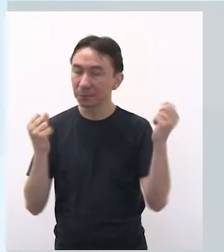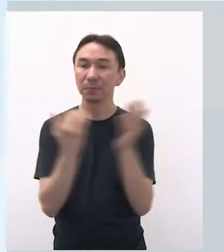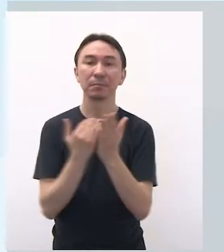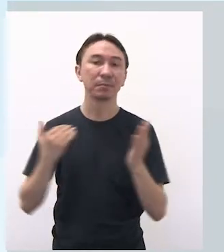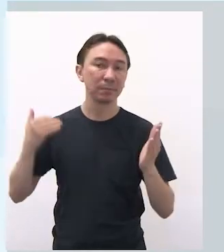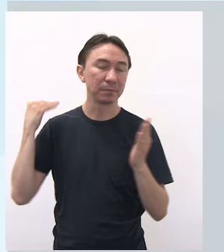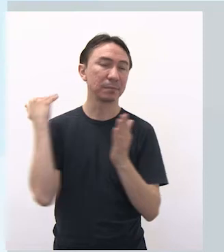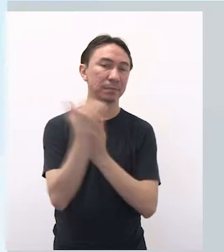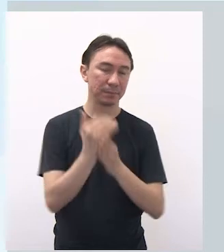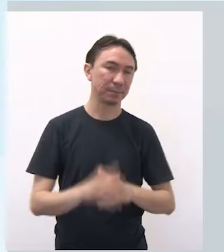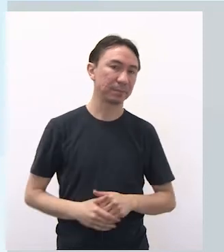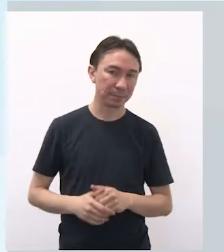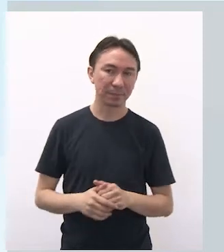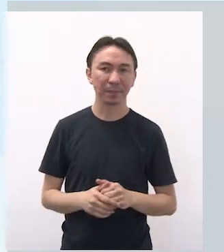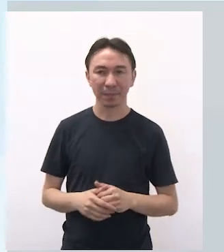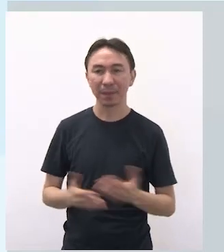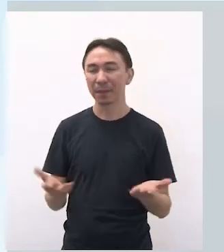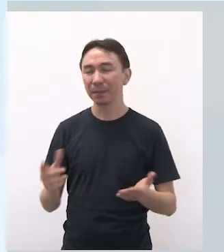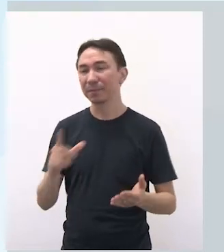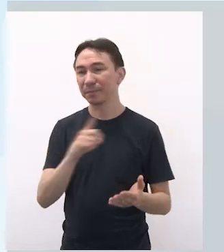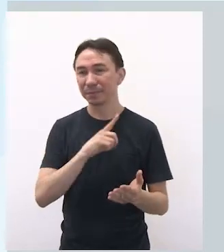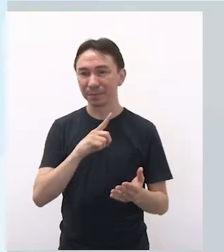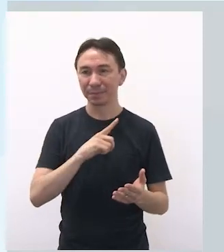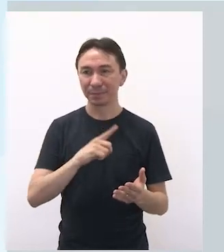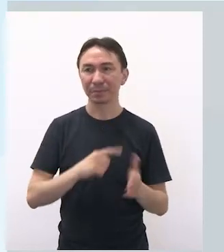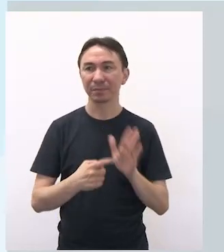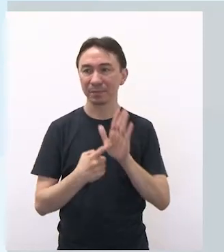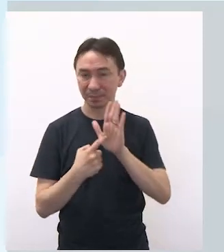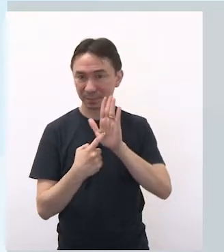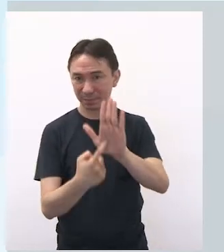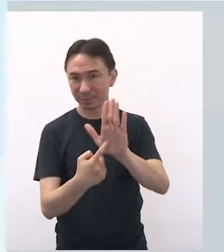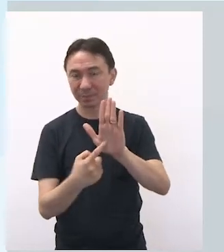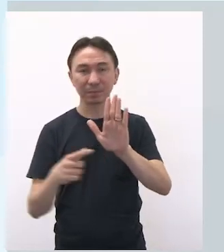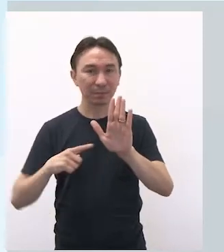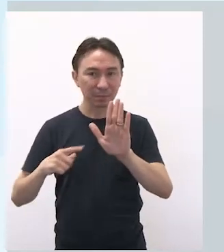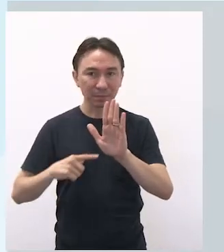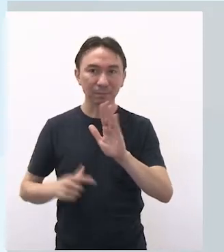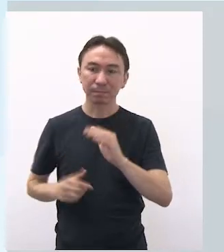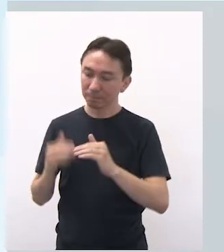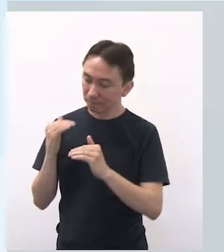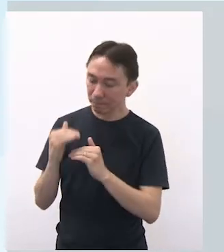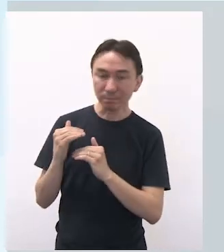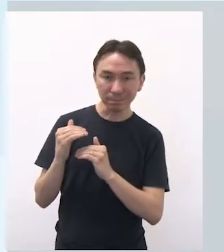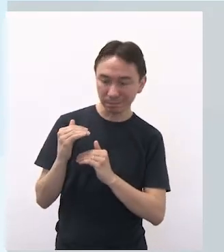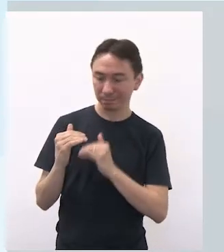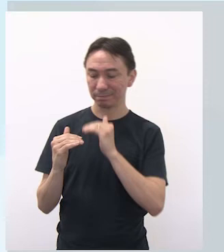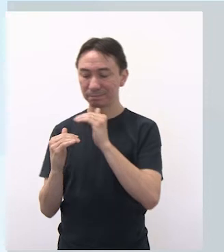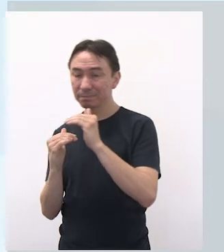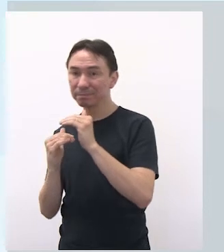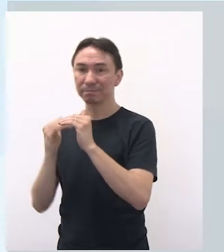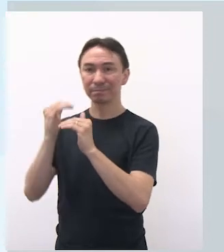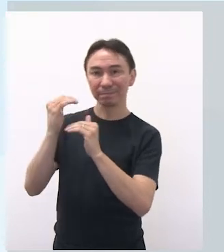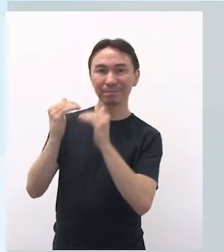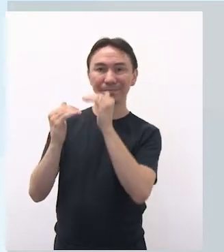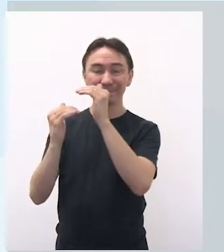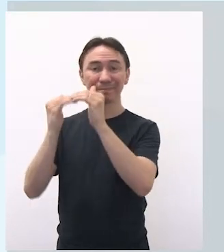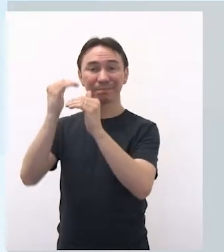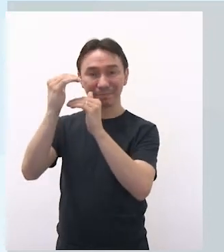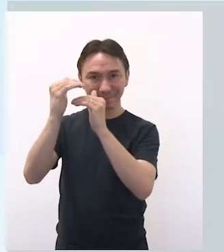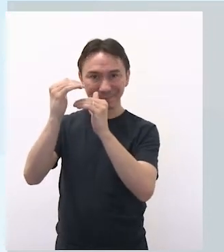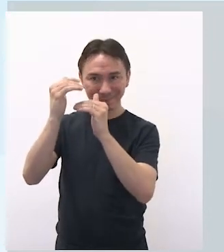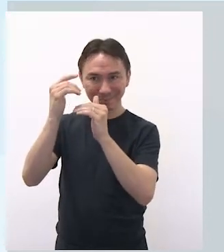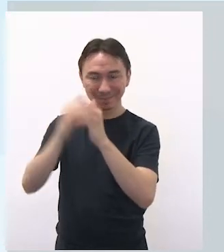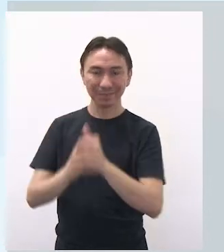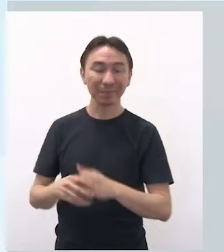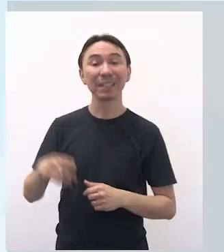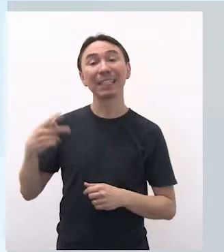Então, aqui, quando eu mostro os níveis de proficiência dessa mesma habilidade, isso mostra quantos processos mentais o